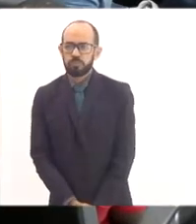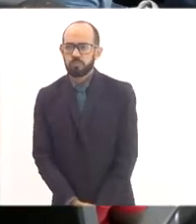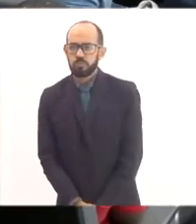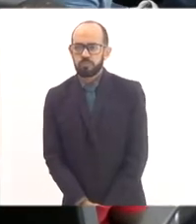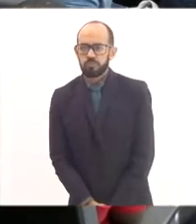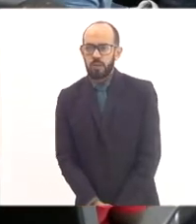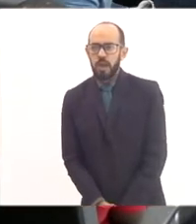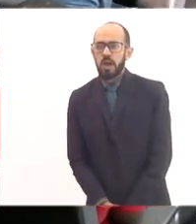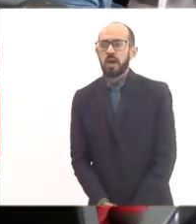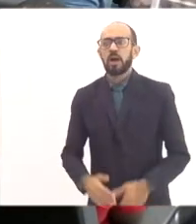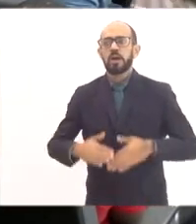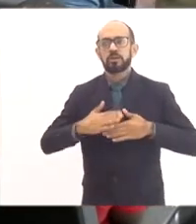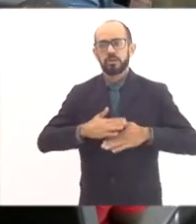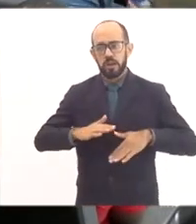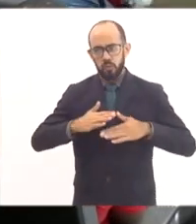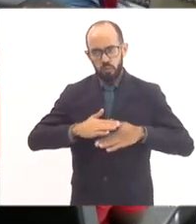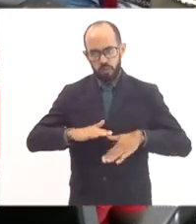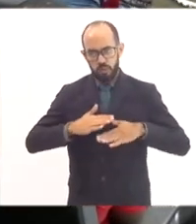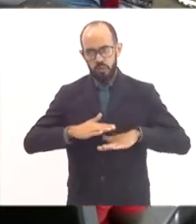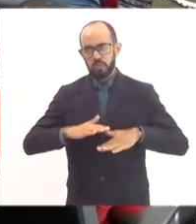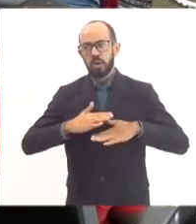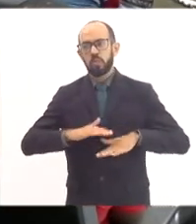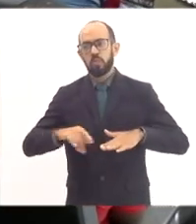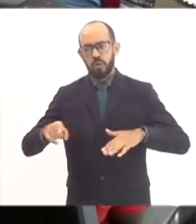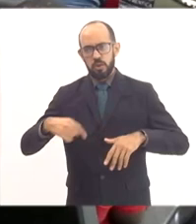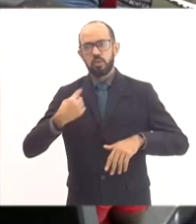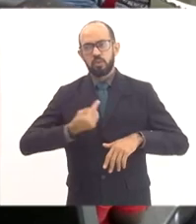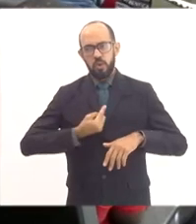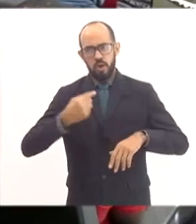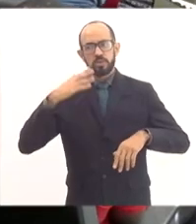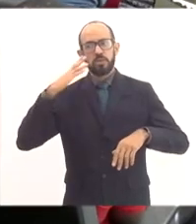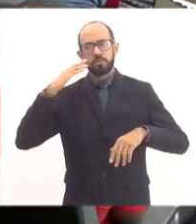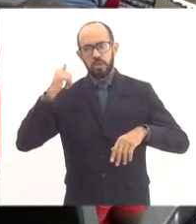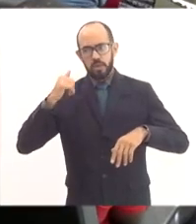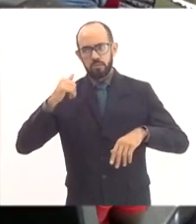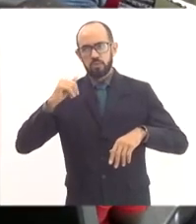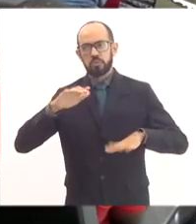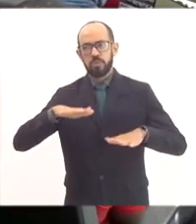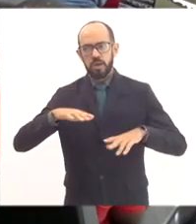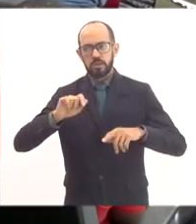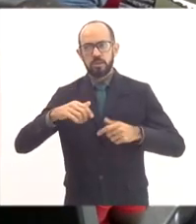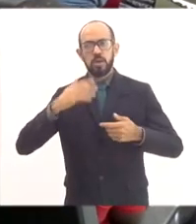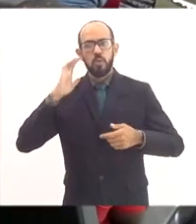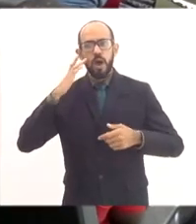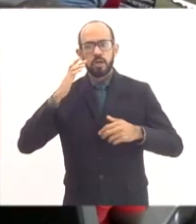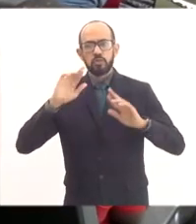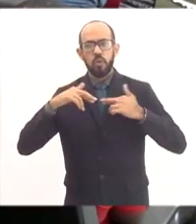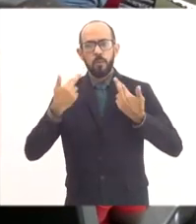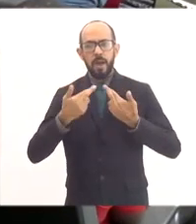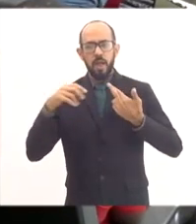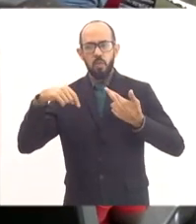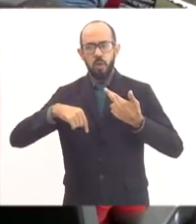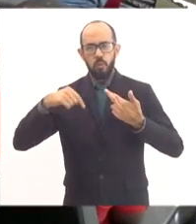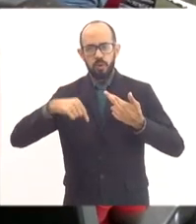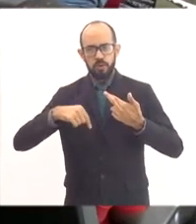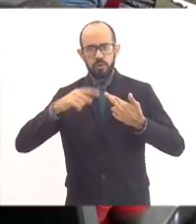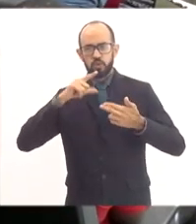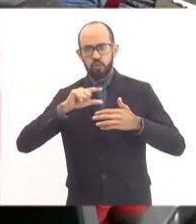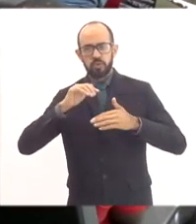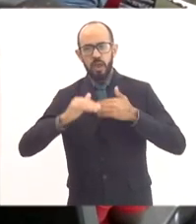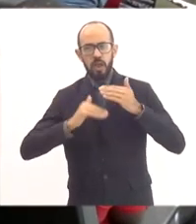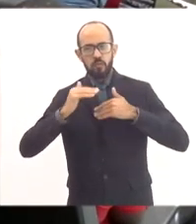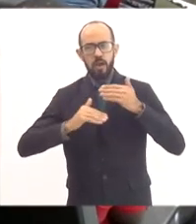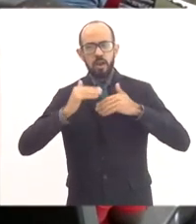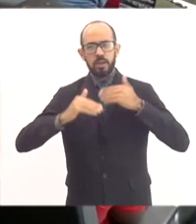Fique tranquilo, a gente está atento a isso. Eu acho que com esse encaminhamento a gente dá um grande passo aí com vistas